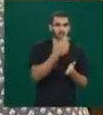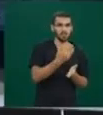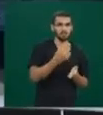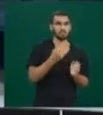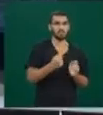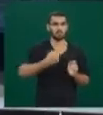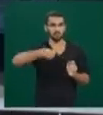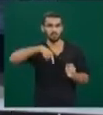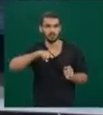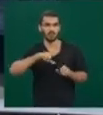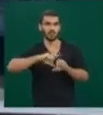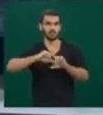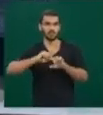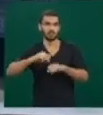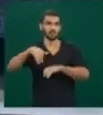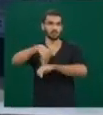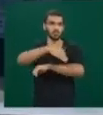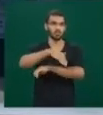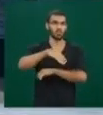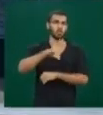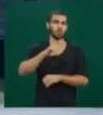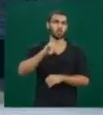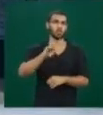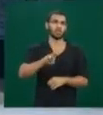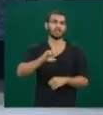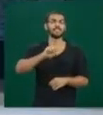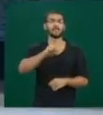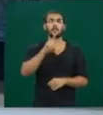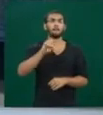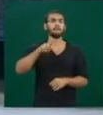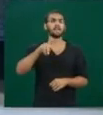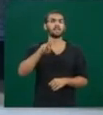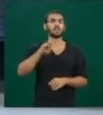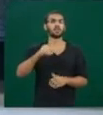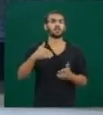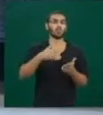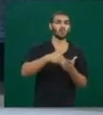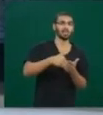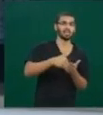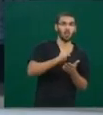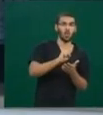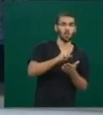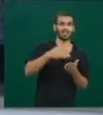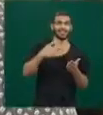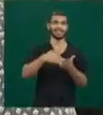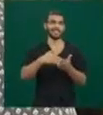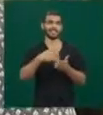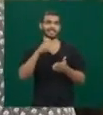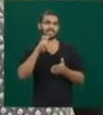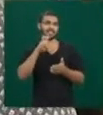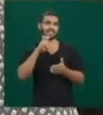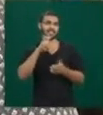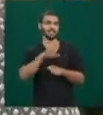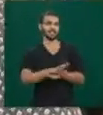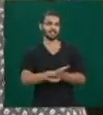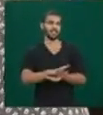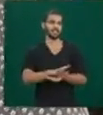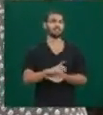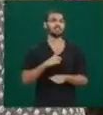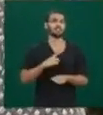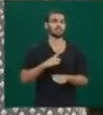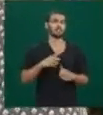aqui a Ezeba, na Rua Doutora São Pedro, número 40, entre 8 horas e 17 horas, que nós temos aqui uma equipe que